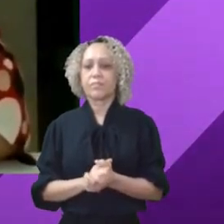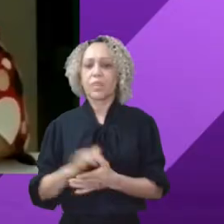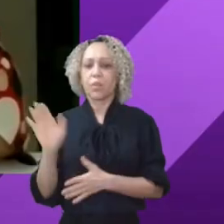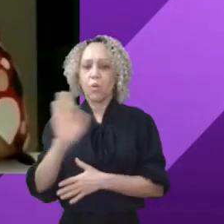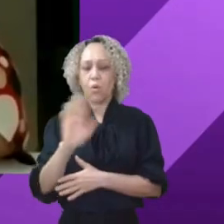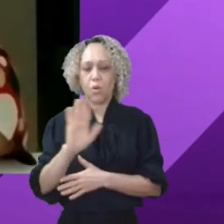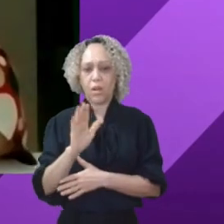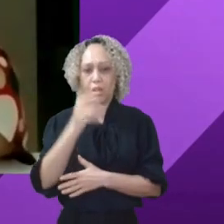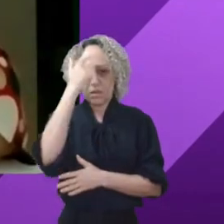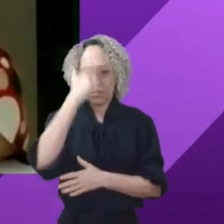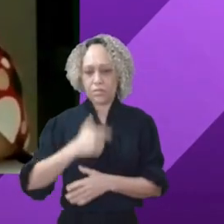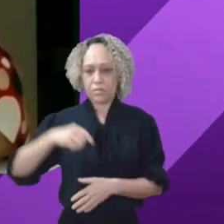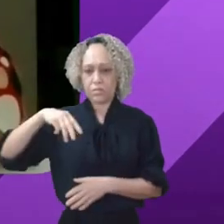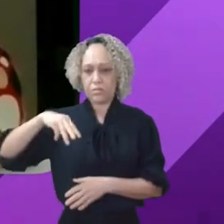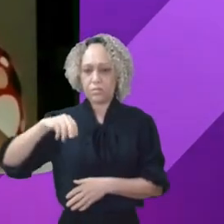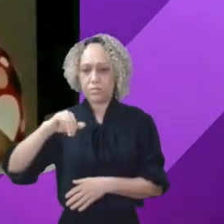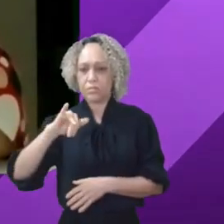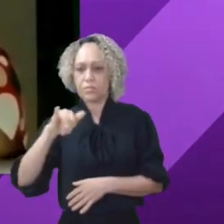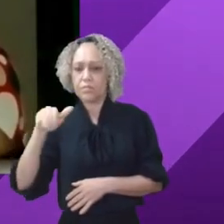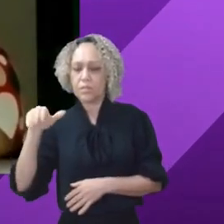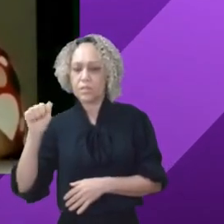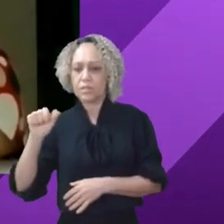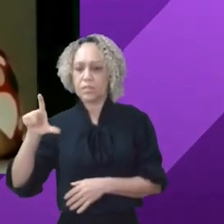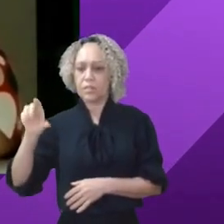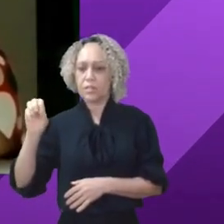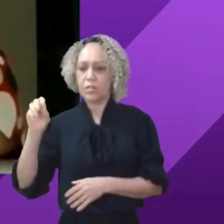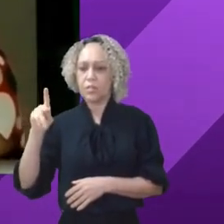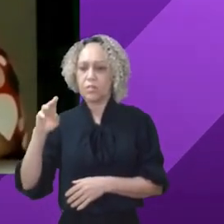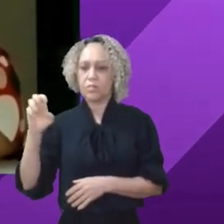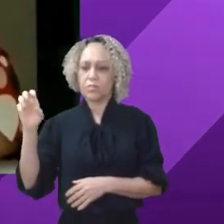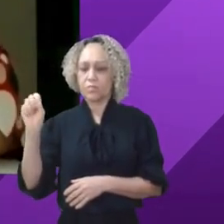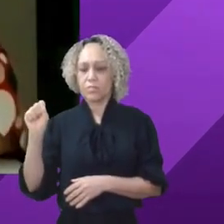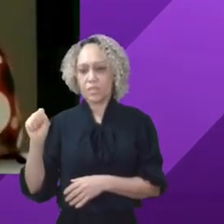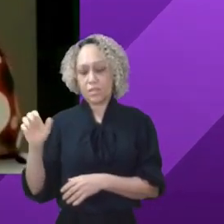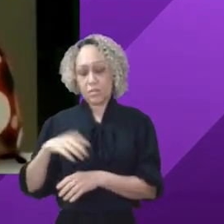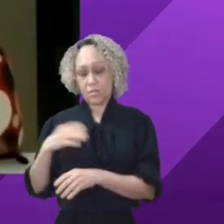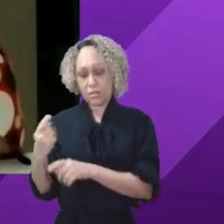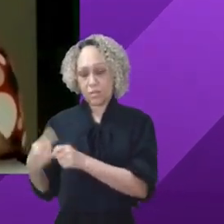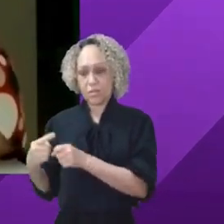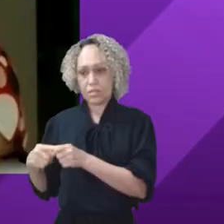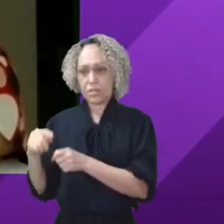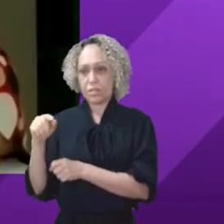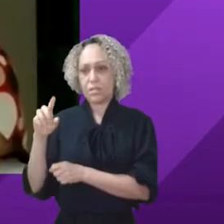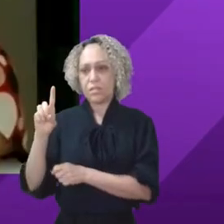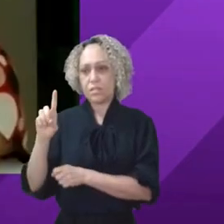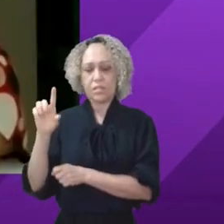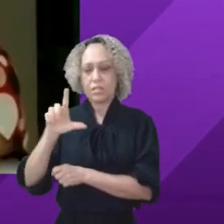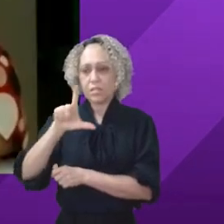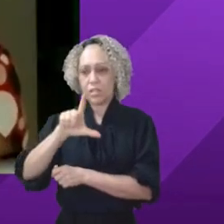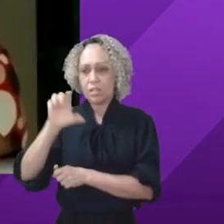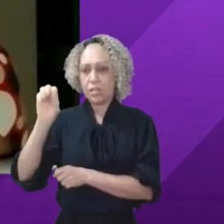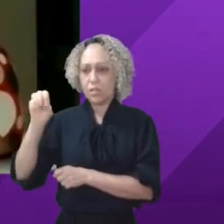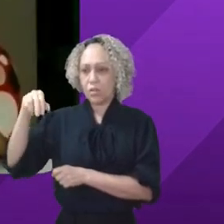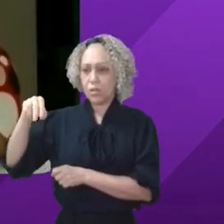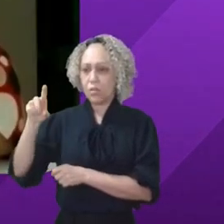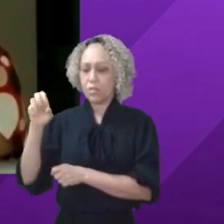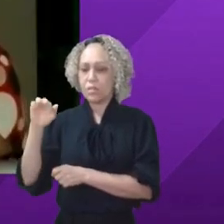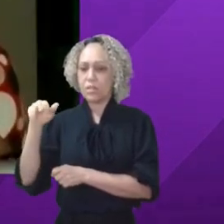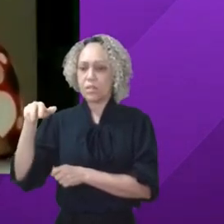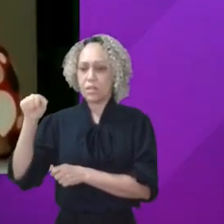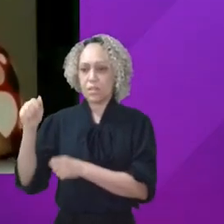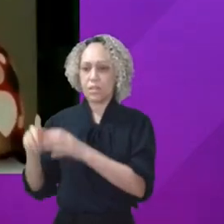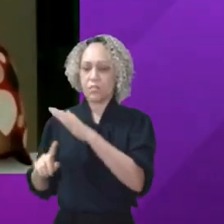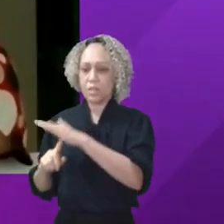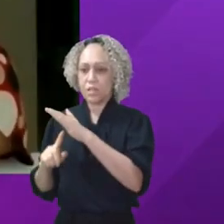Olá, eu sou a Márcia Lopes, aqui de Londrina, no Paraná. Sou assistente social, professora aposentada do curso de